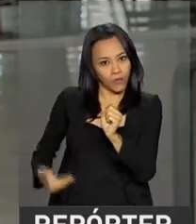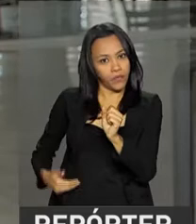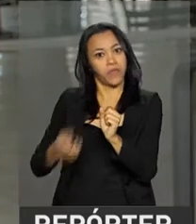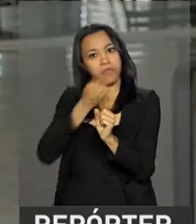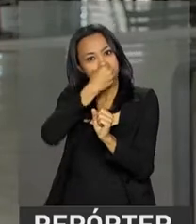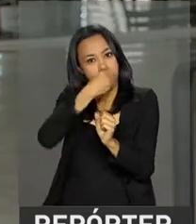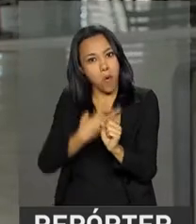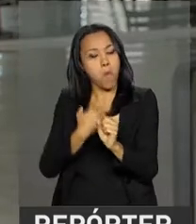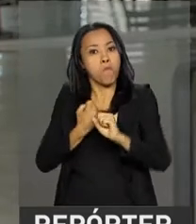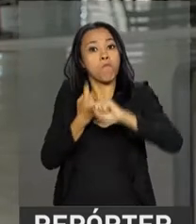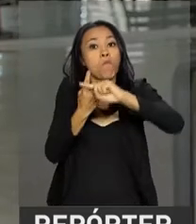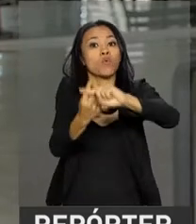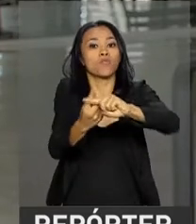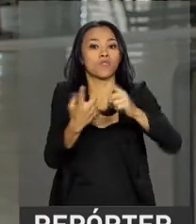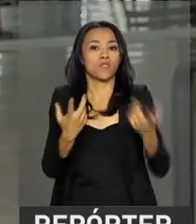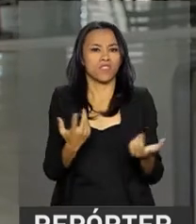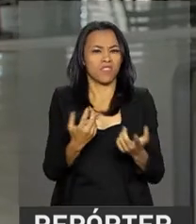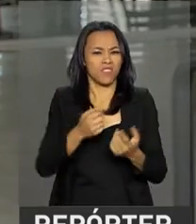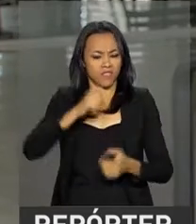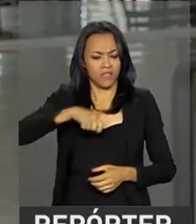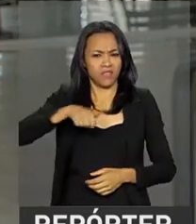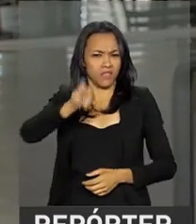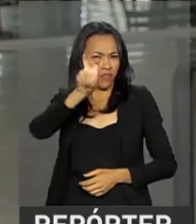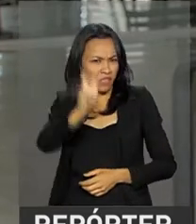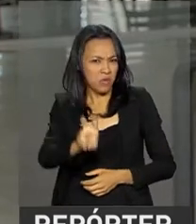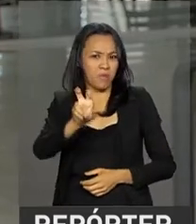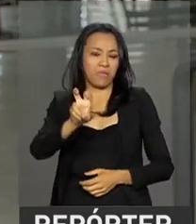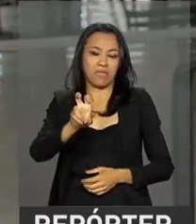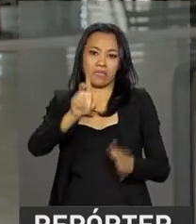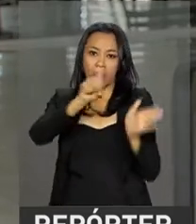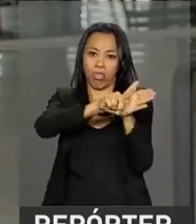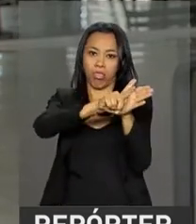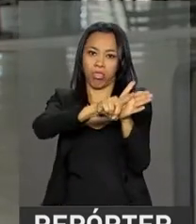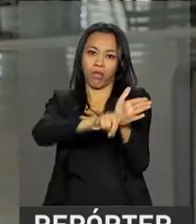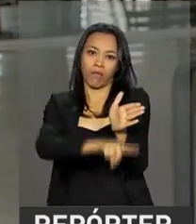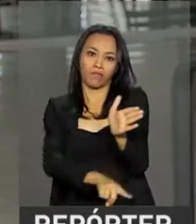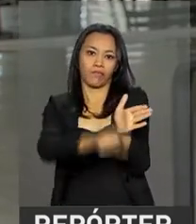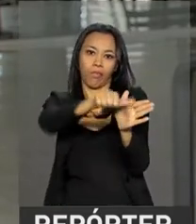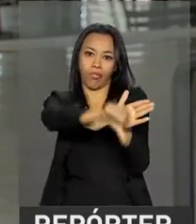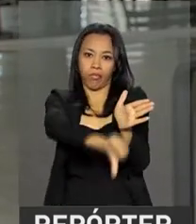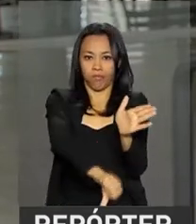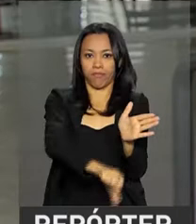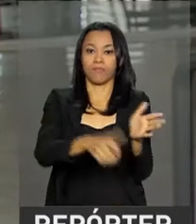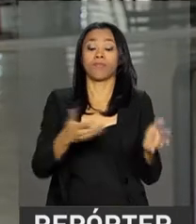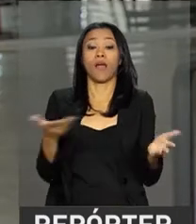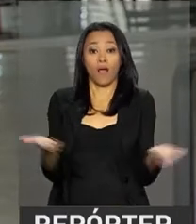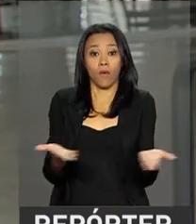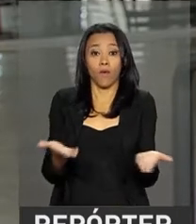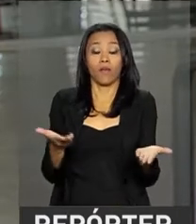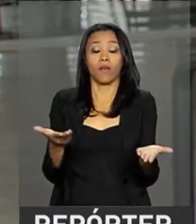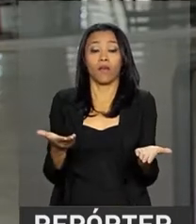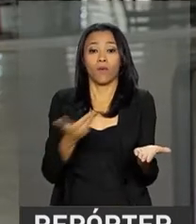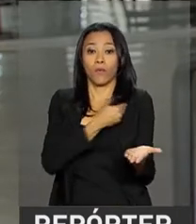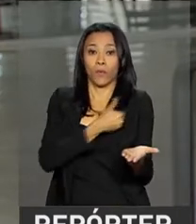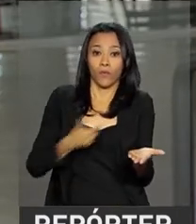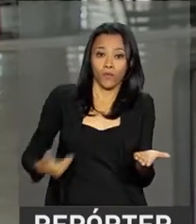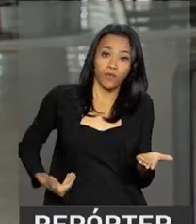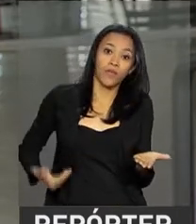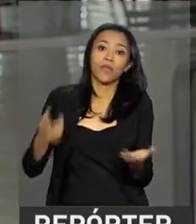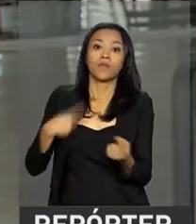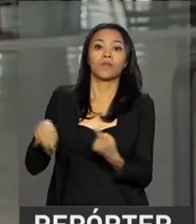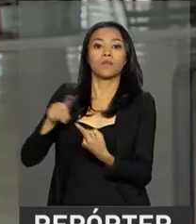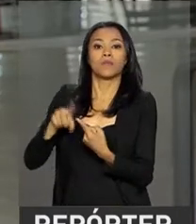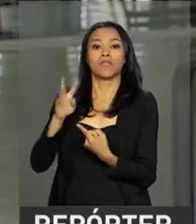saldo positivo depois de 5 meses no vermelho. O governo central reúne as contas do